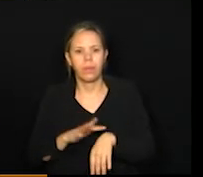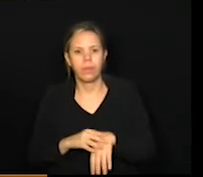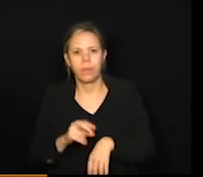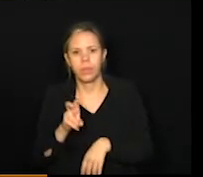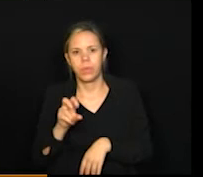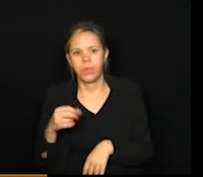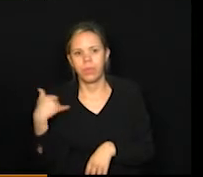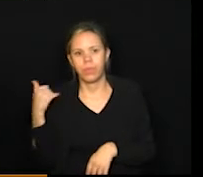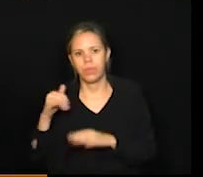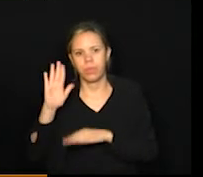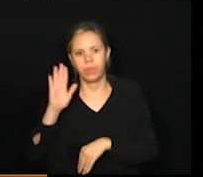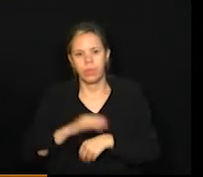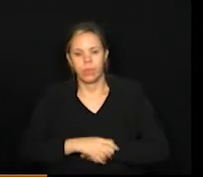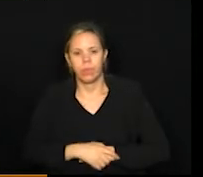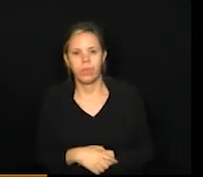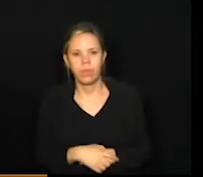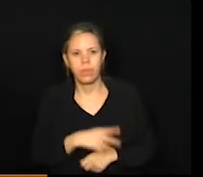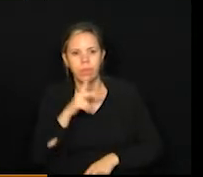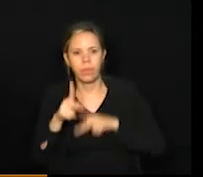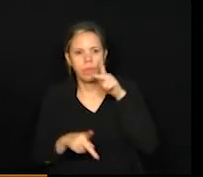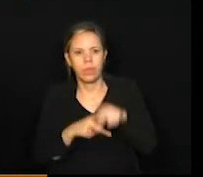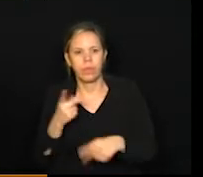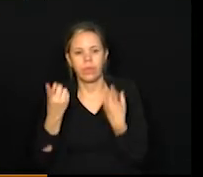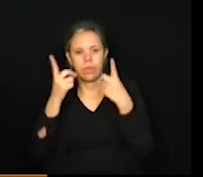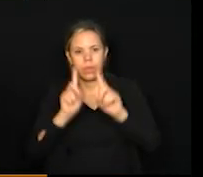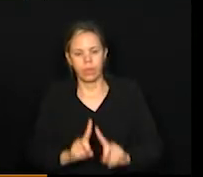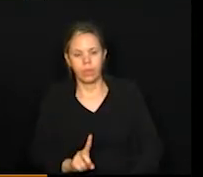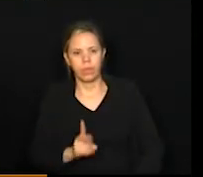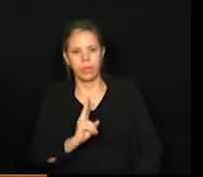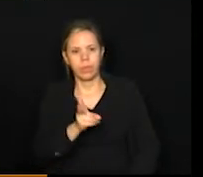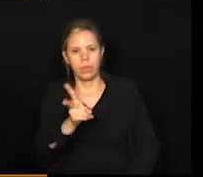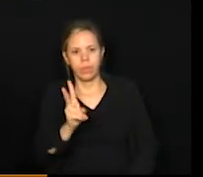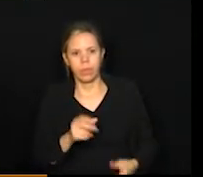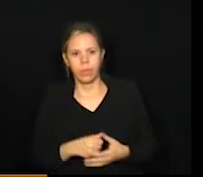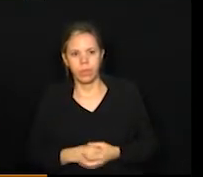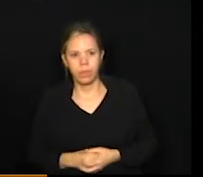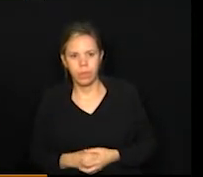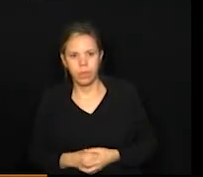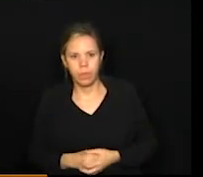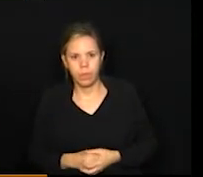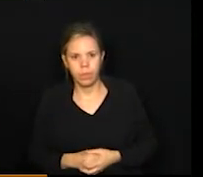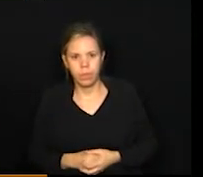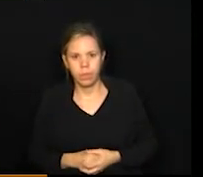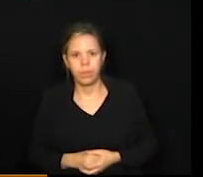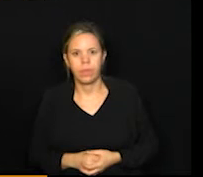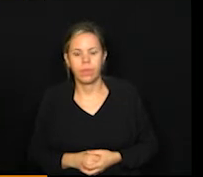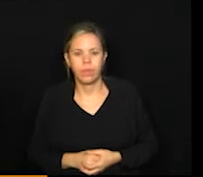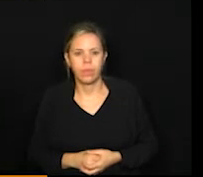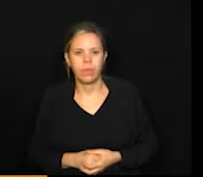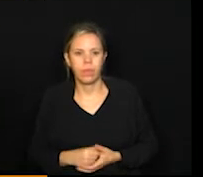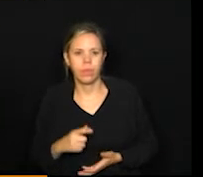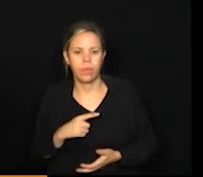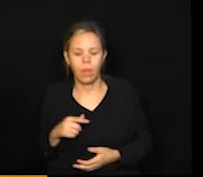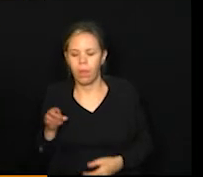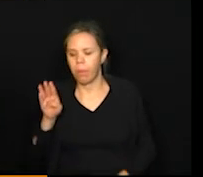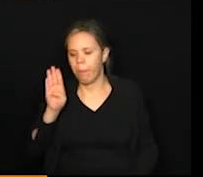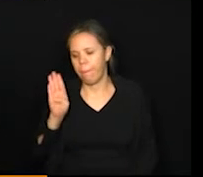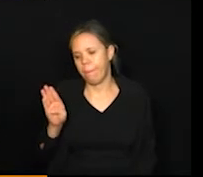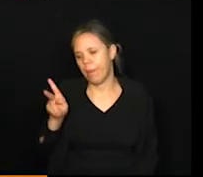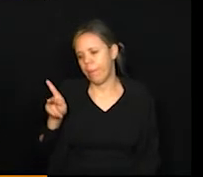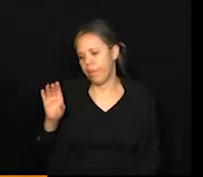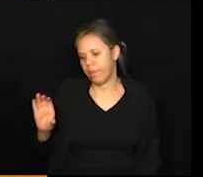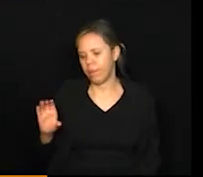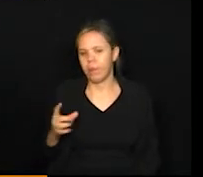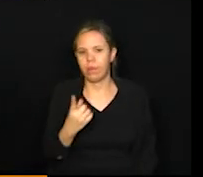50 anos ou mais, pessoas com deficiência permanente, que recebem aquele BPC, né,